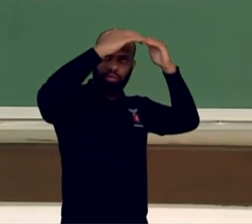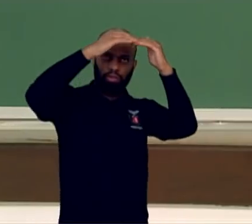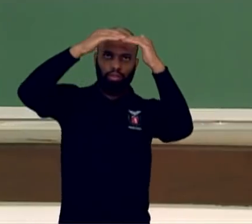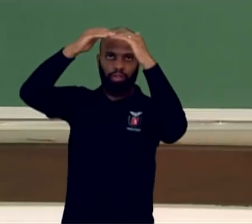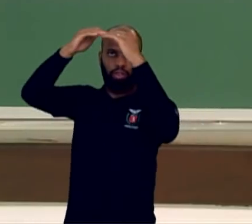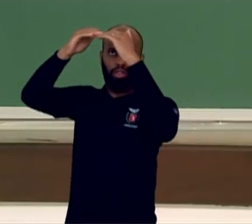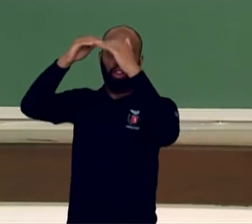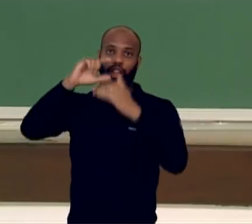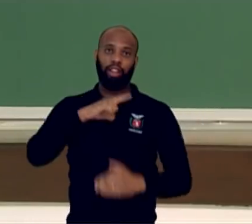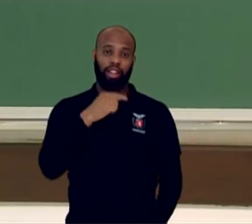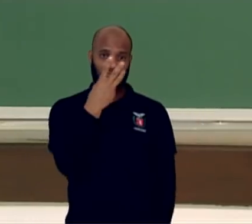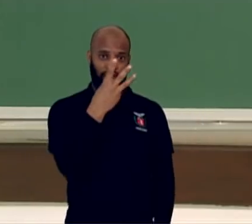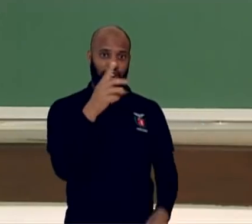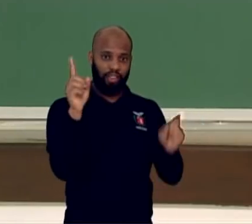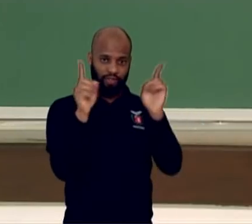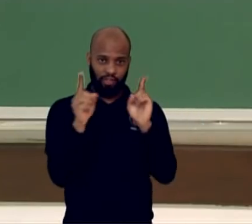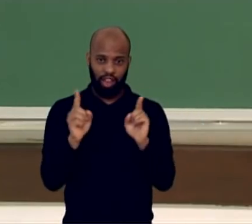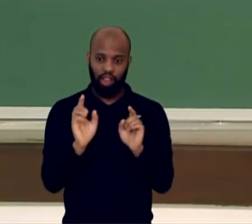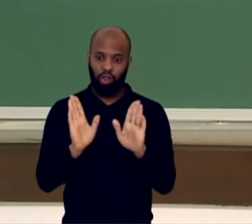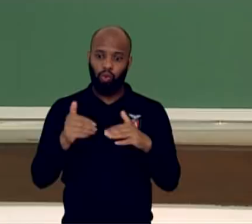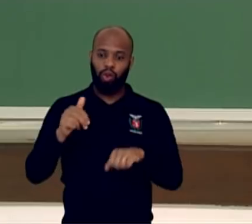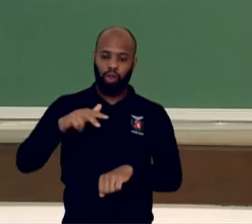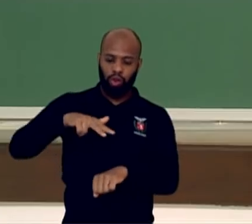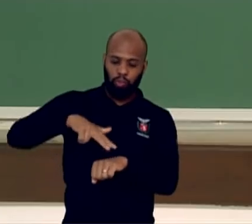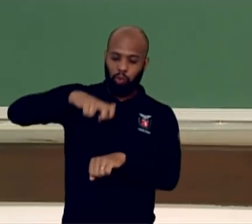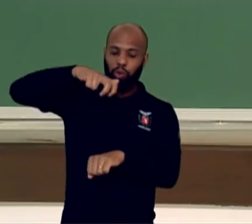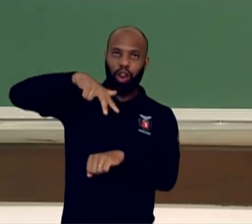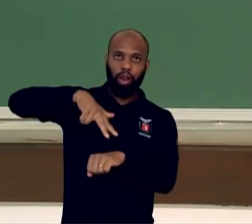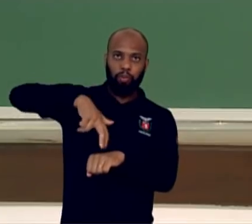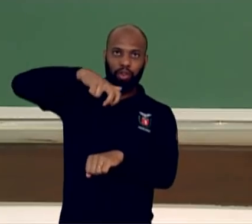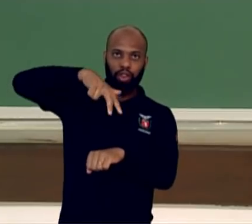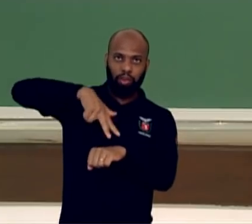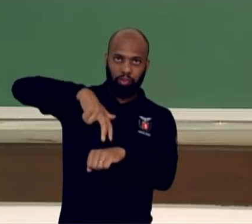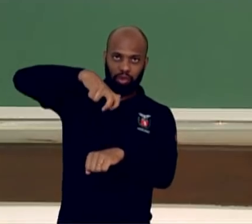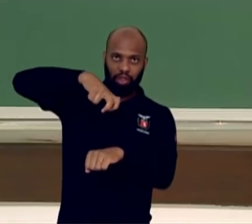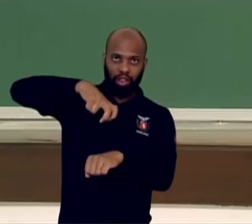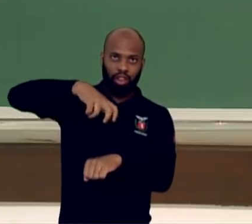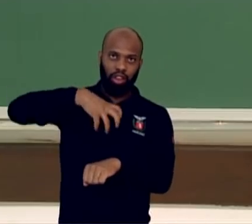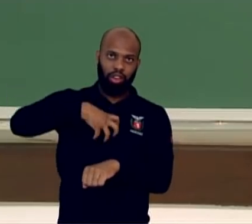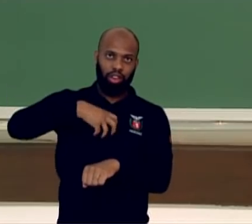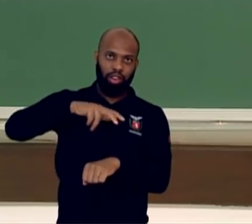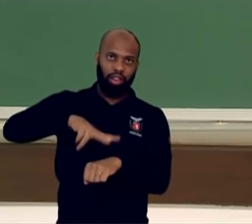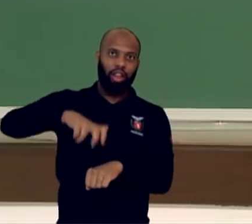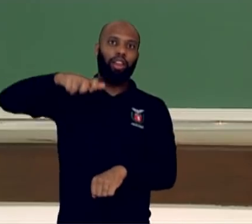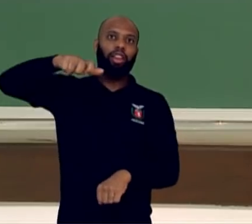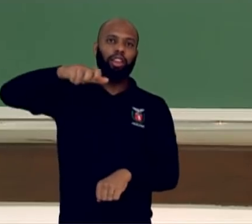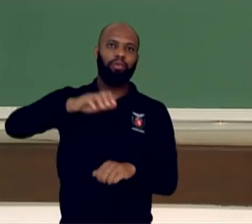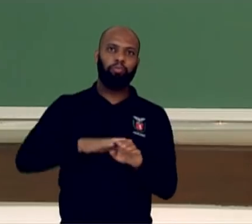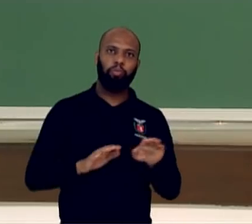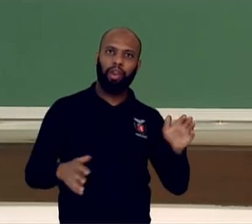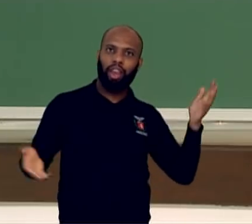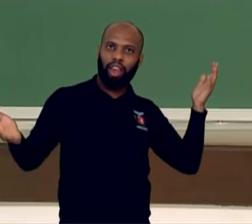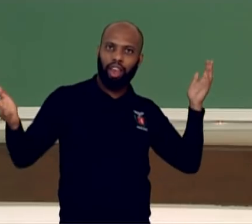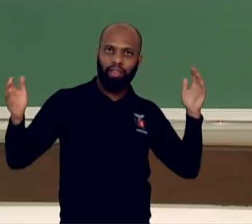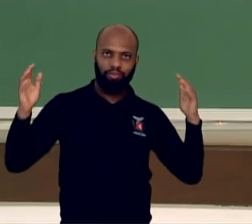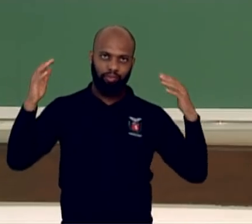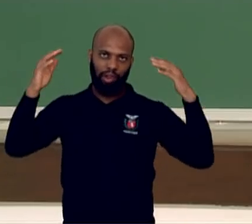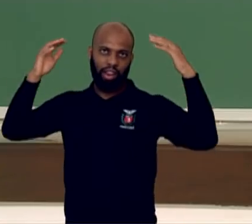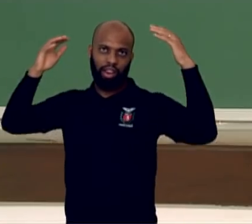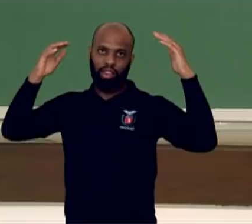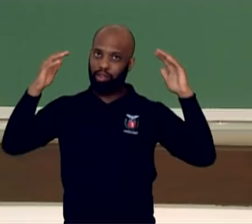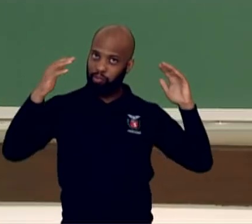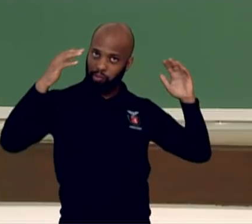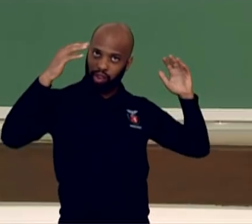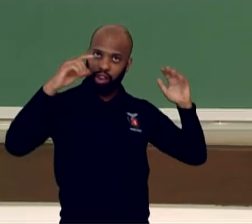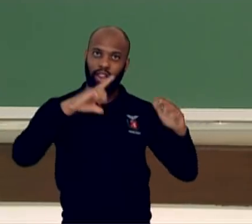versos, e quando ela dá aqueles pulinhos, o pas de deux, né, tem o pas de deux que se chama no balé, são então,